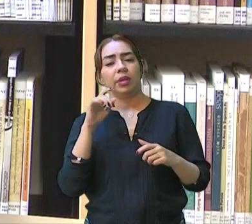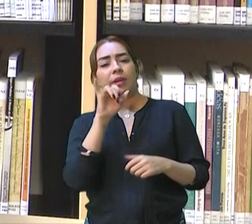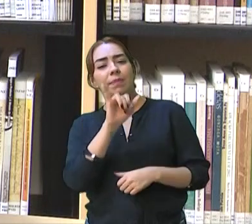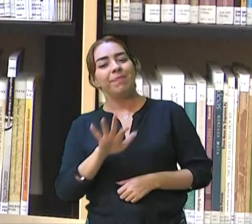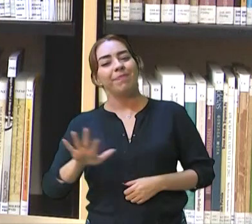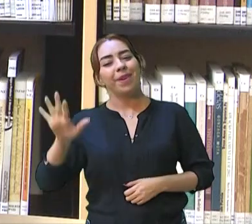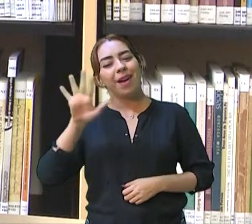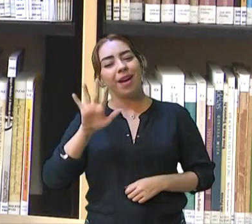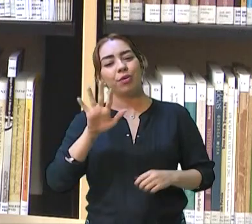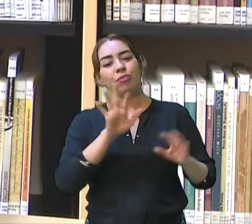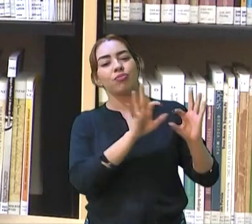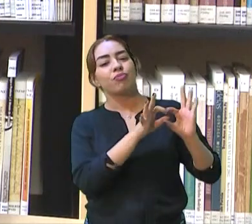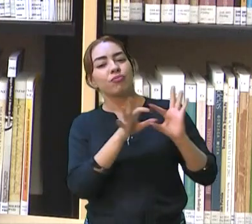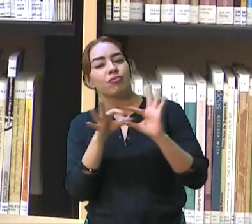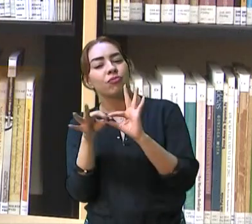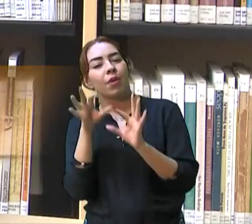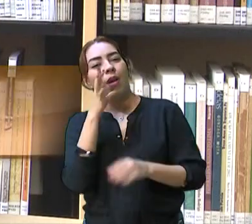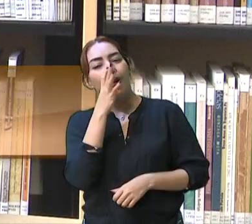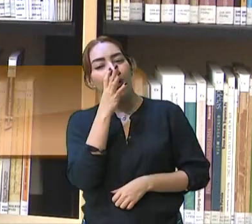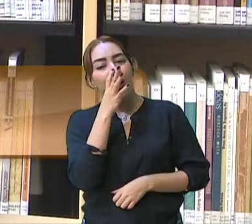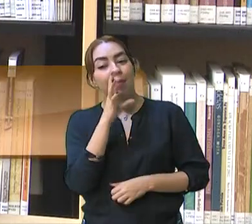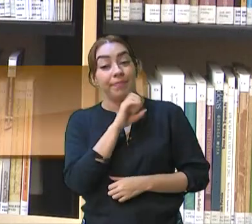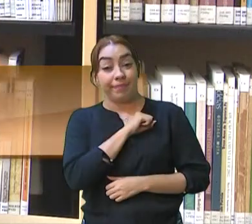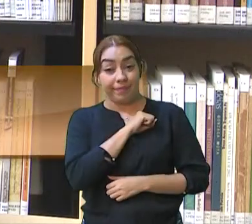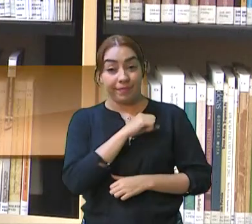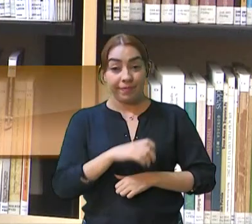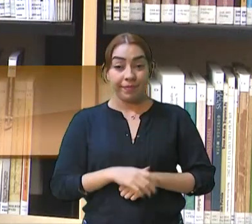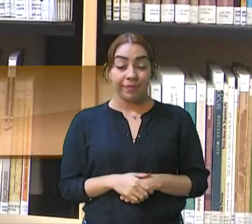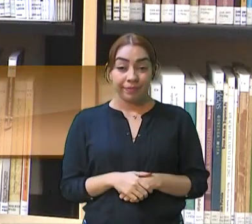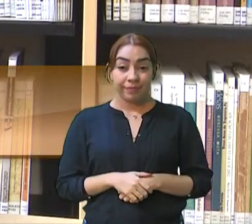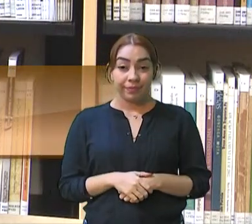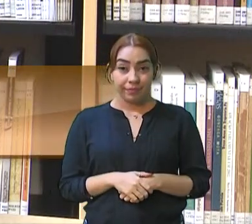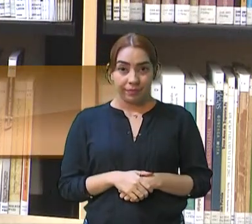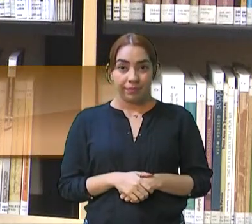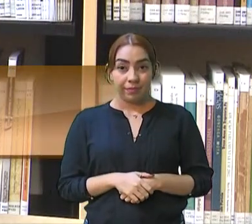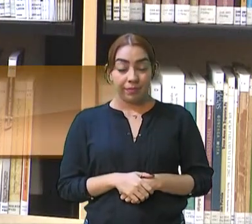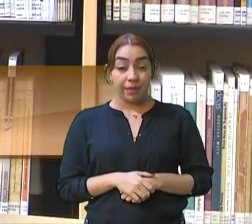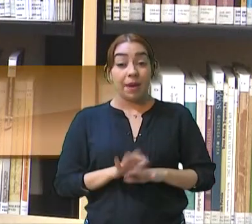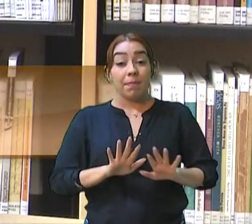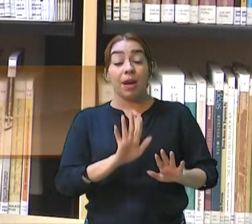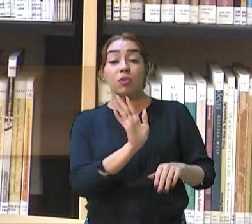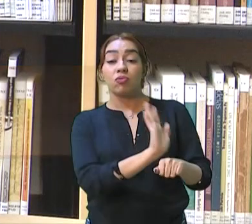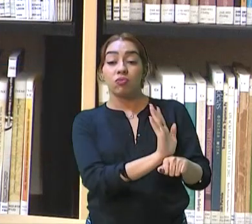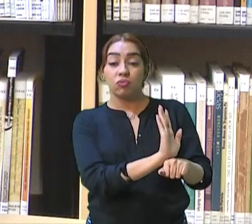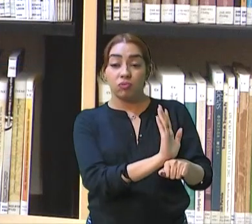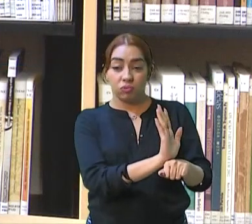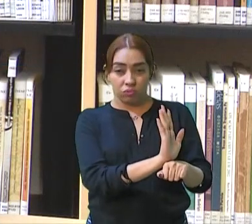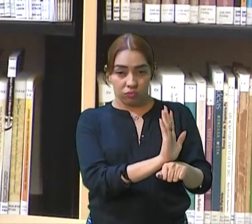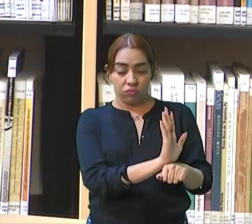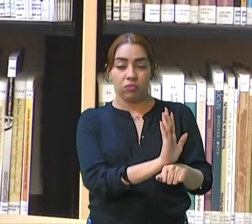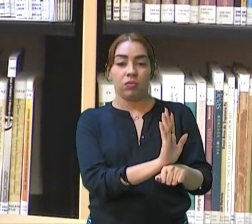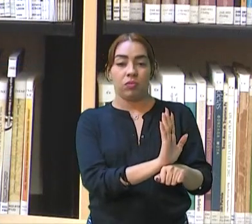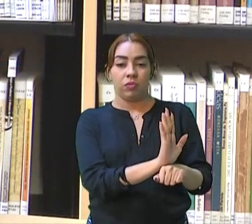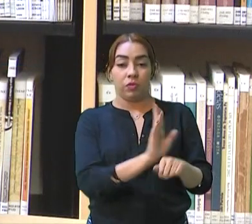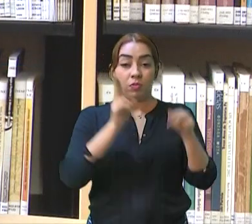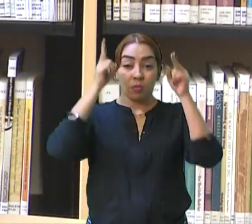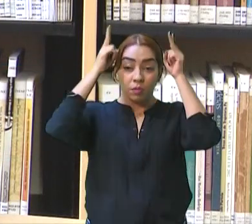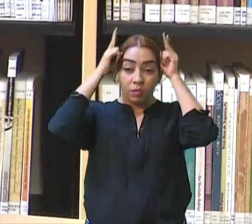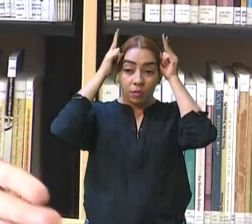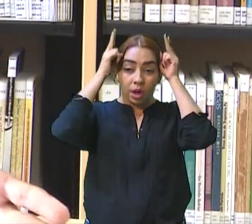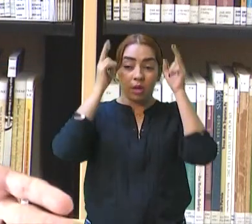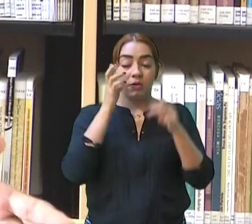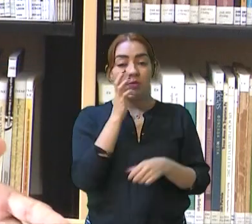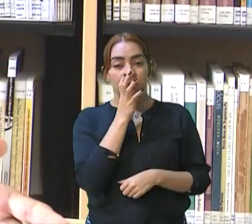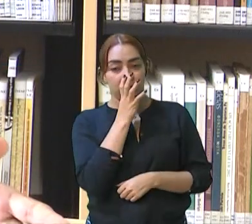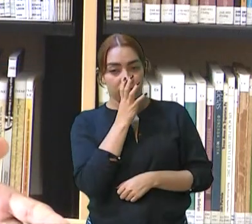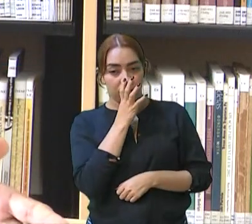tal. O super-herói entrou na minha vida depois que fui assistir o Batman, de 1989. A minha mãe me levou para o cinema